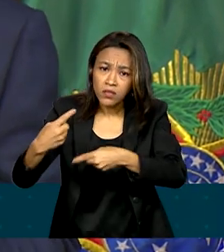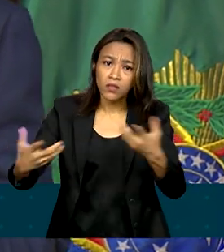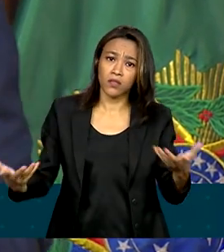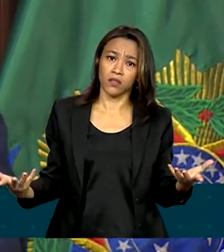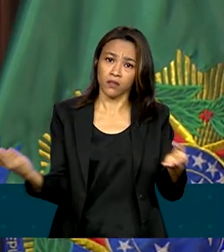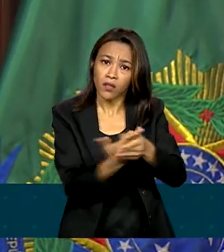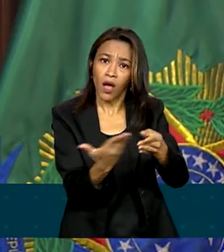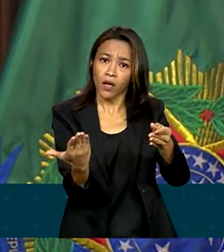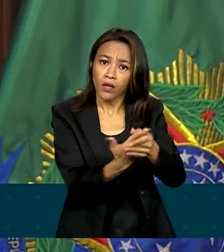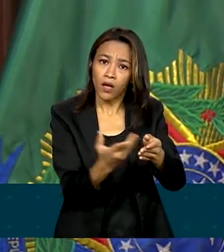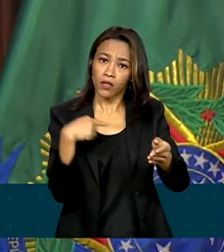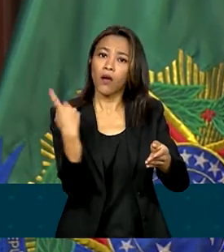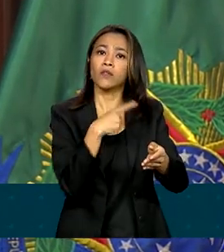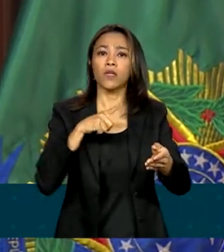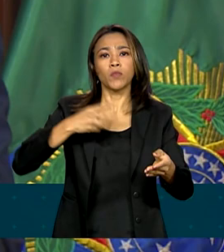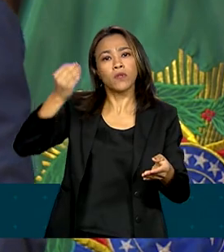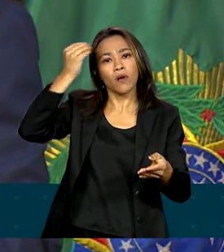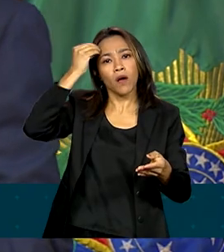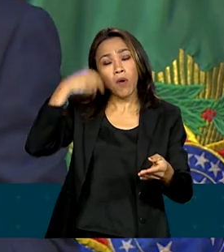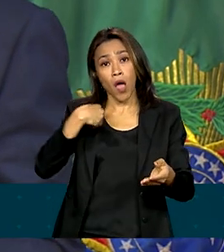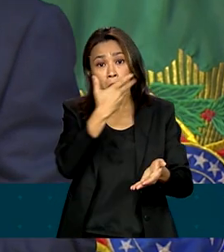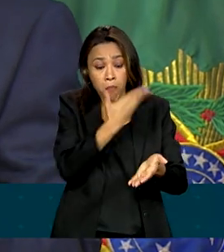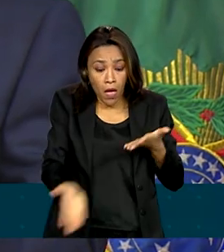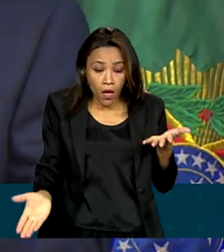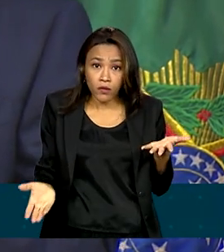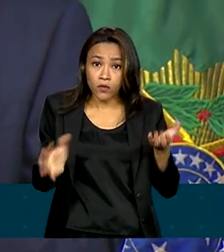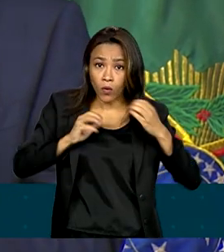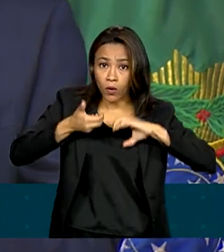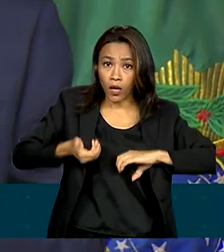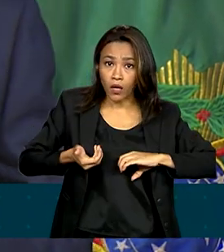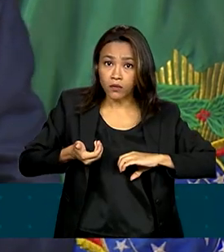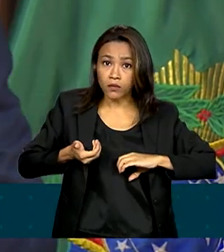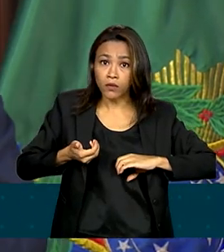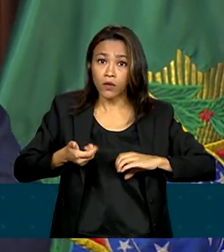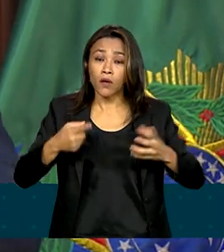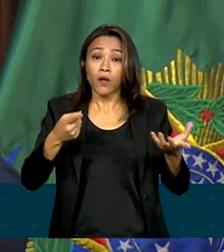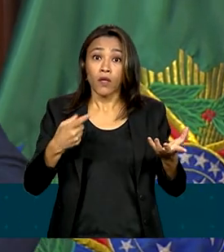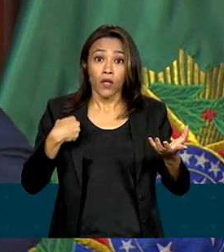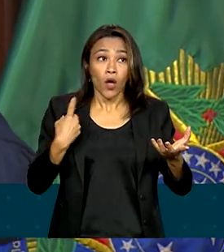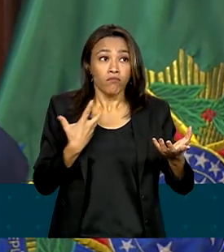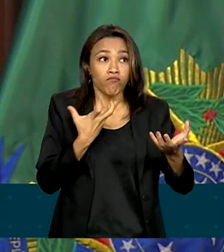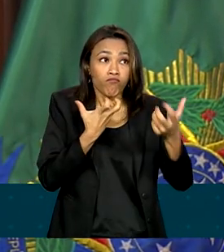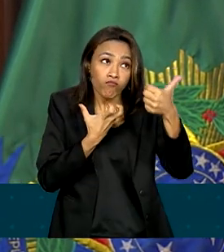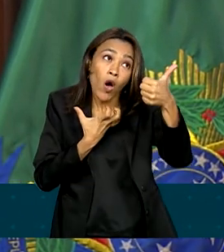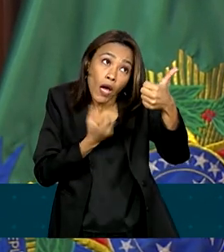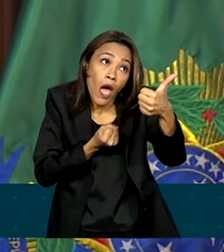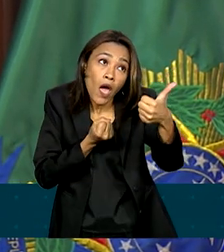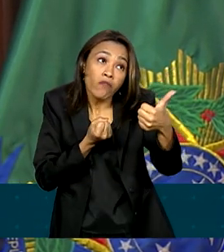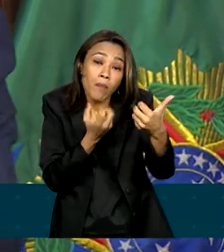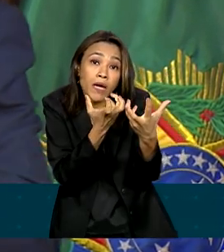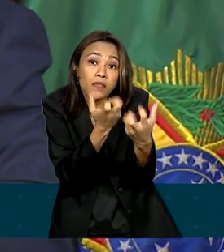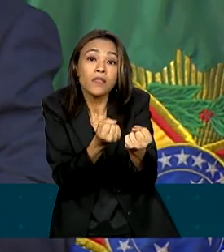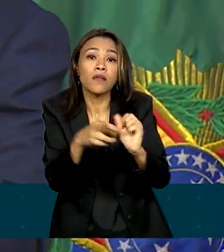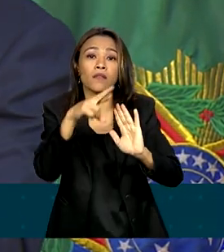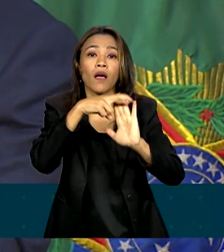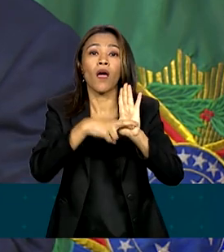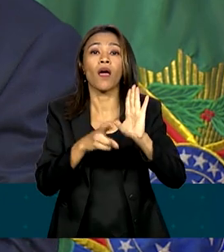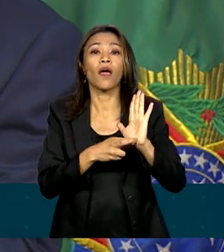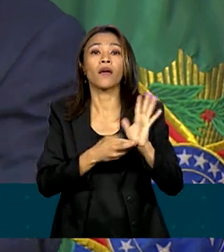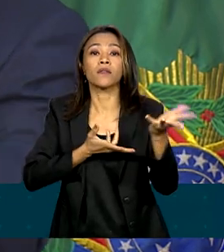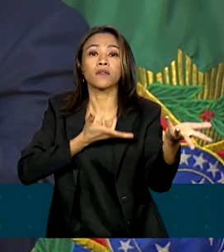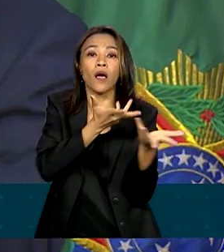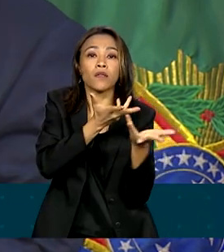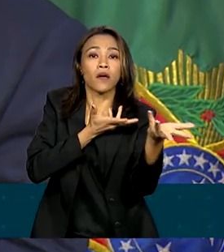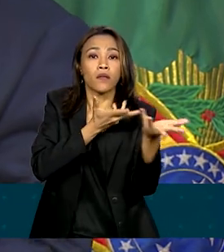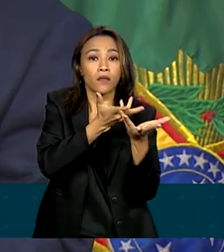judicialização. A gente perde uma coisa no Congresso Nacional, ao invés de a gente aceitar a regra do jogo democrático de que a maioria vence